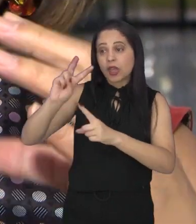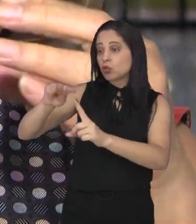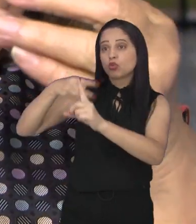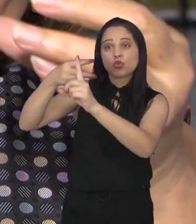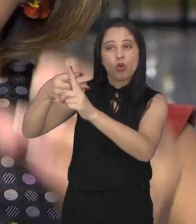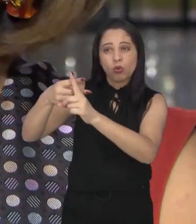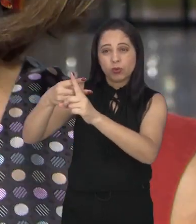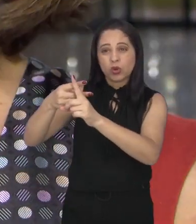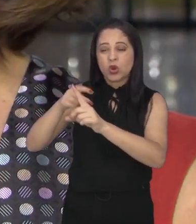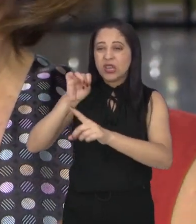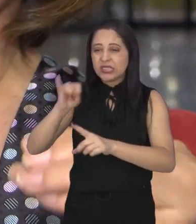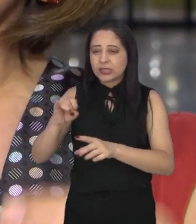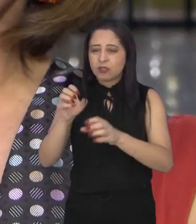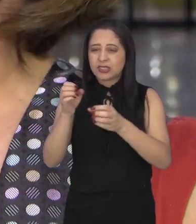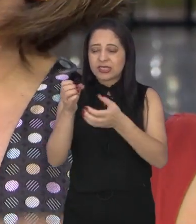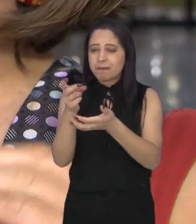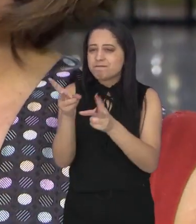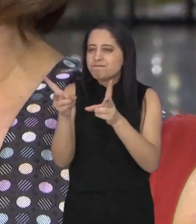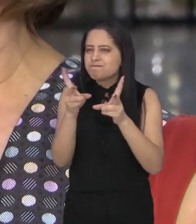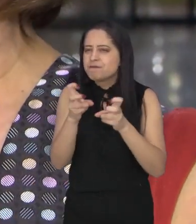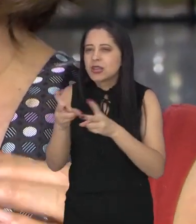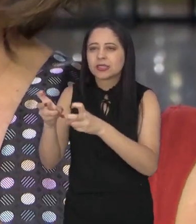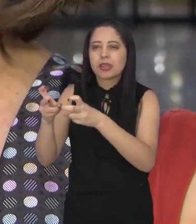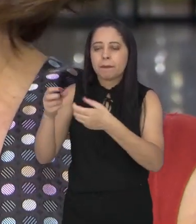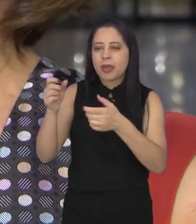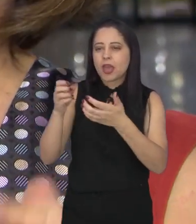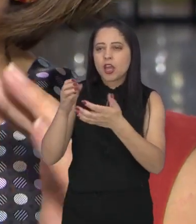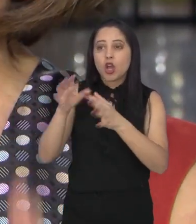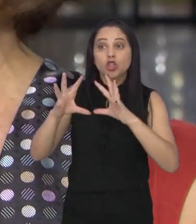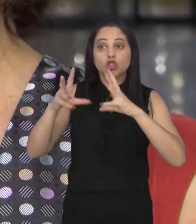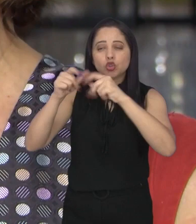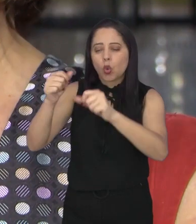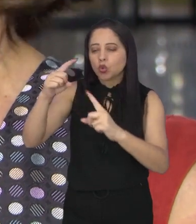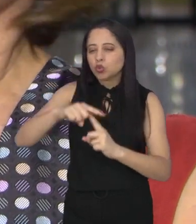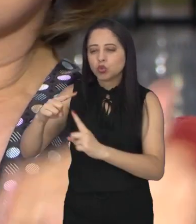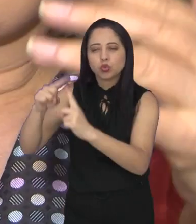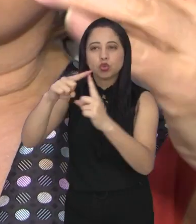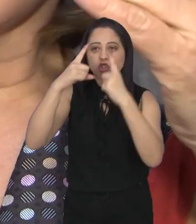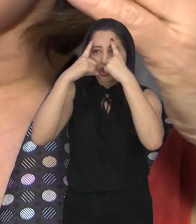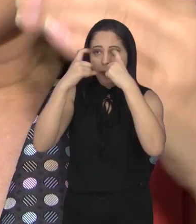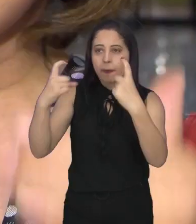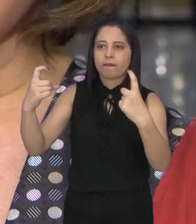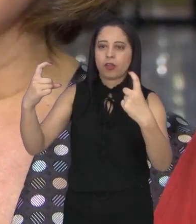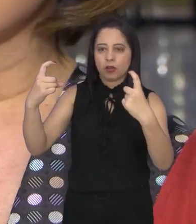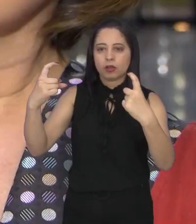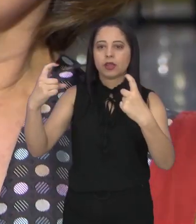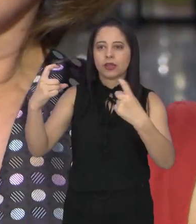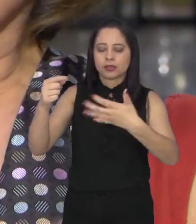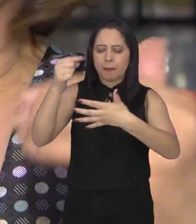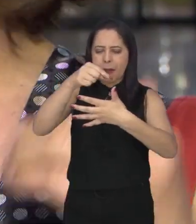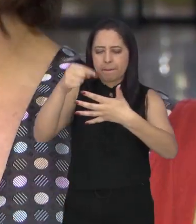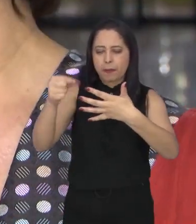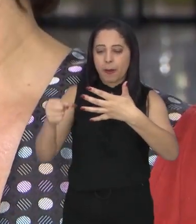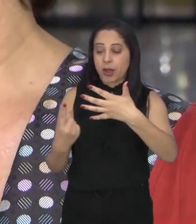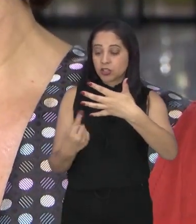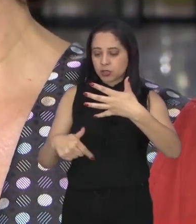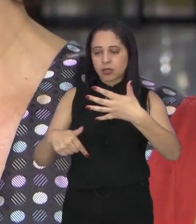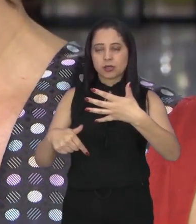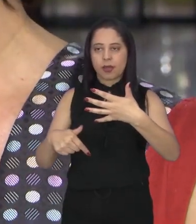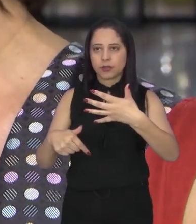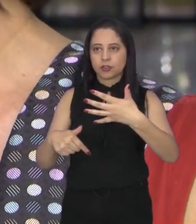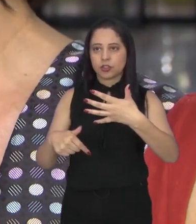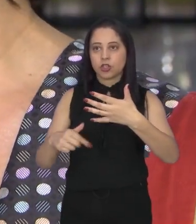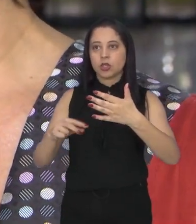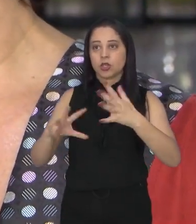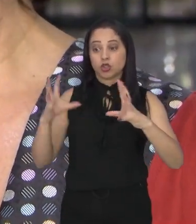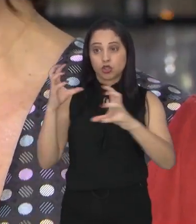os casos que tipifica todos os tipos de violência em relação à mulher, que são 17, nós tivemos um